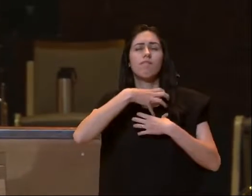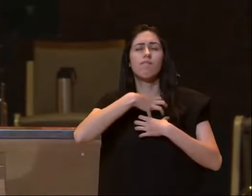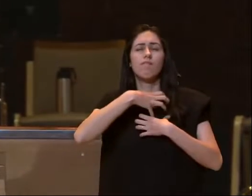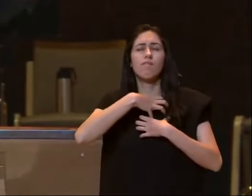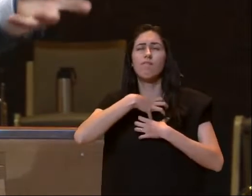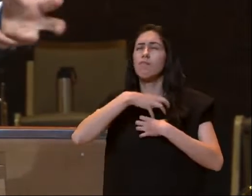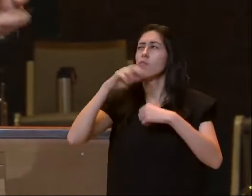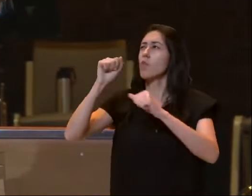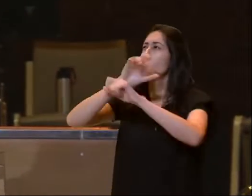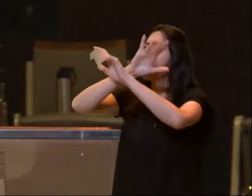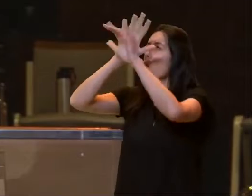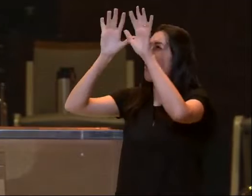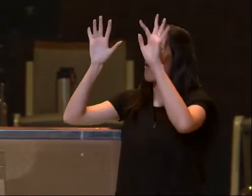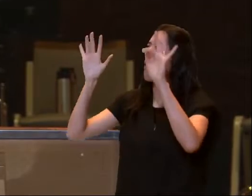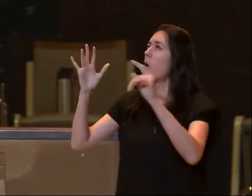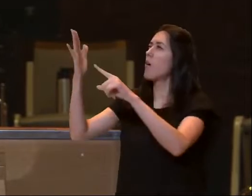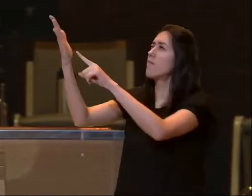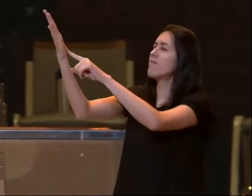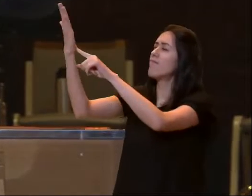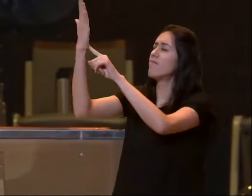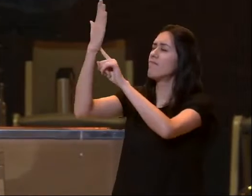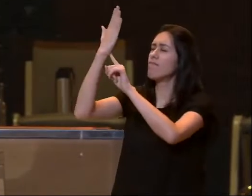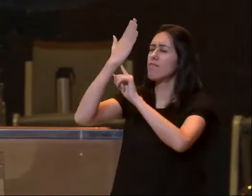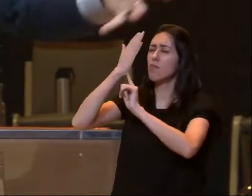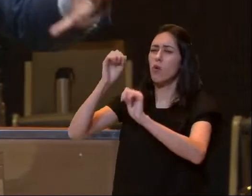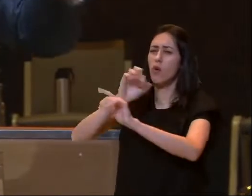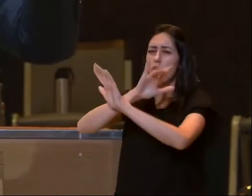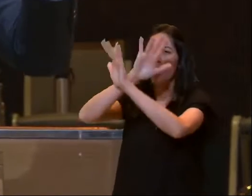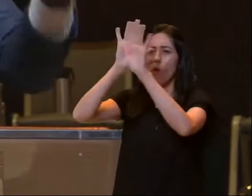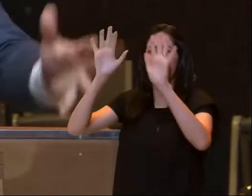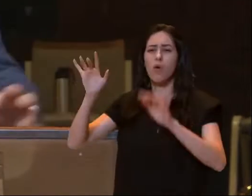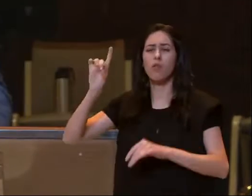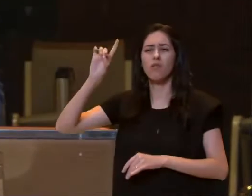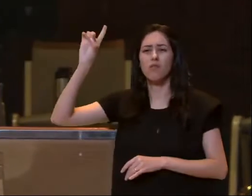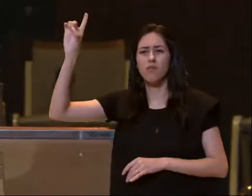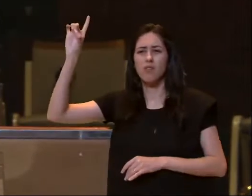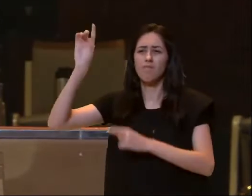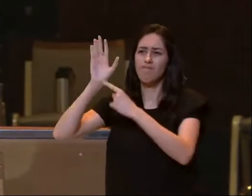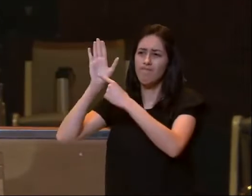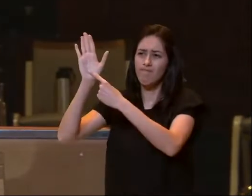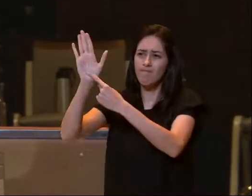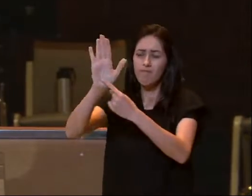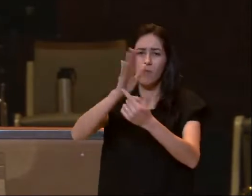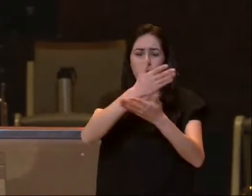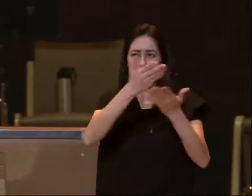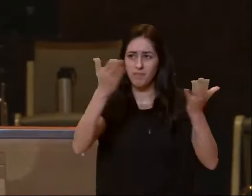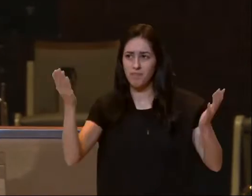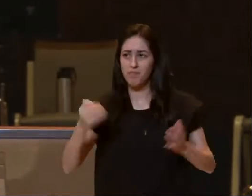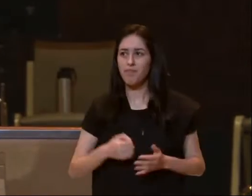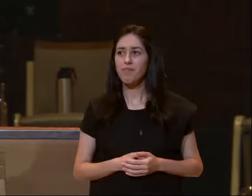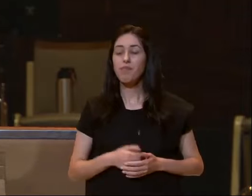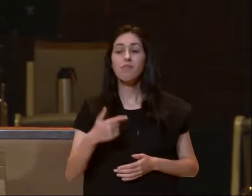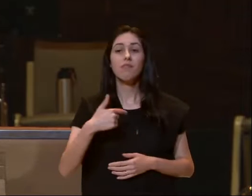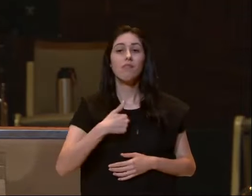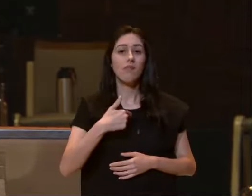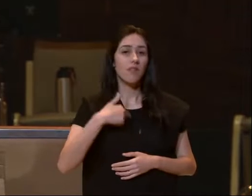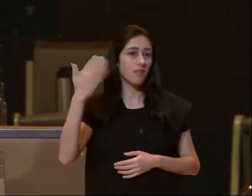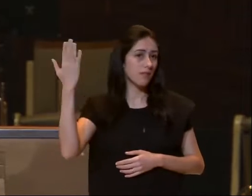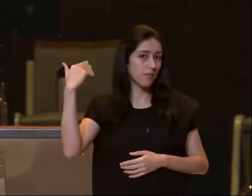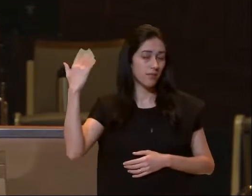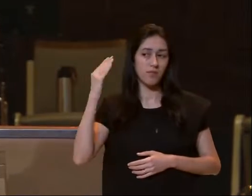manifestação da glória, a revelação da glória de Deus entre nós. Eu estava num congresso